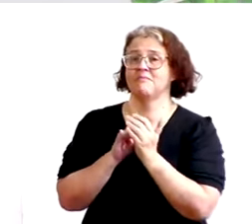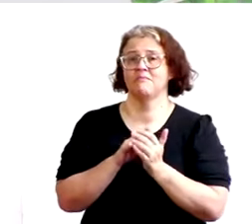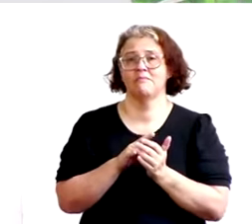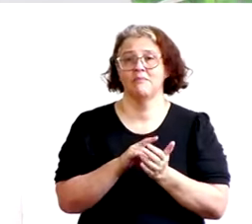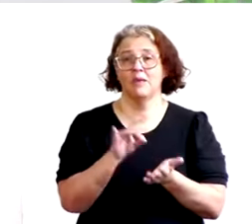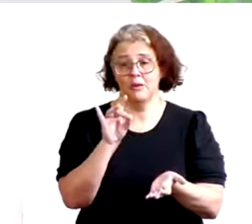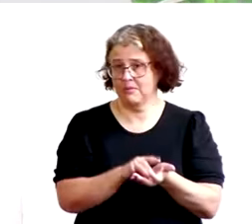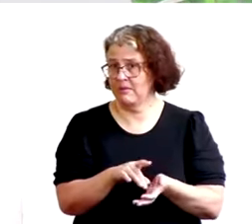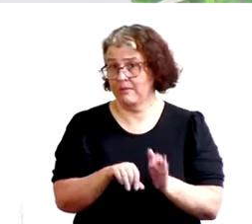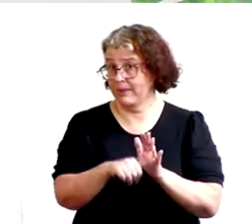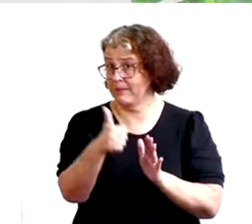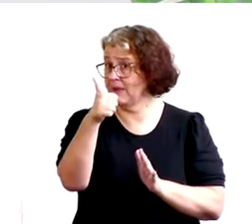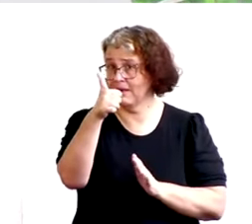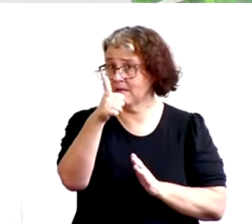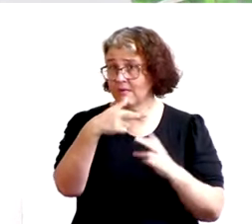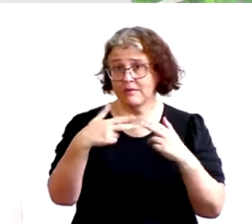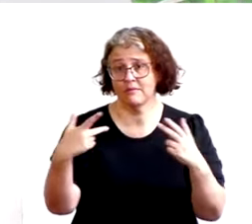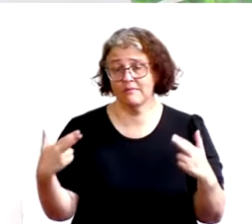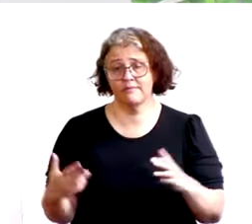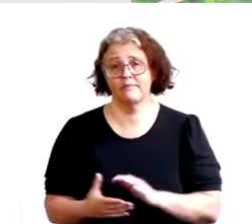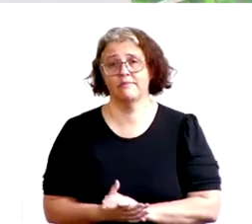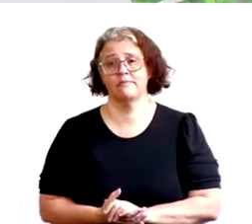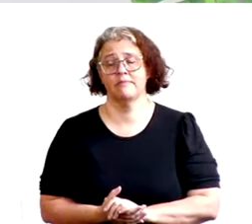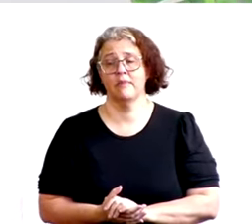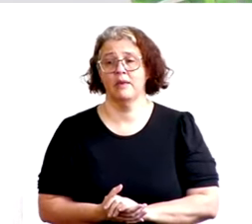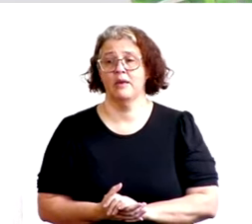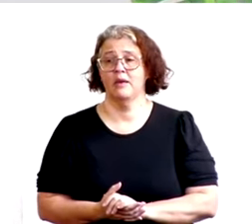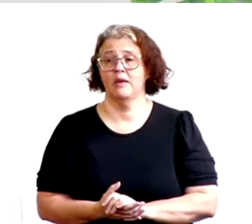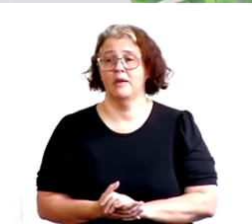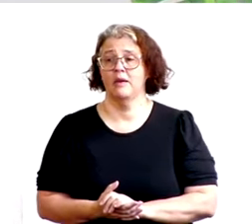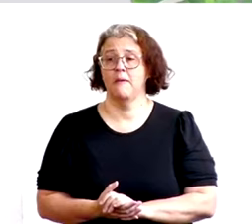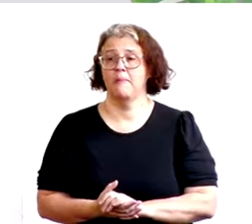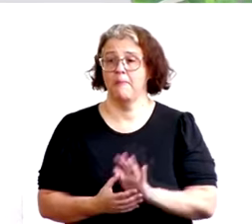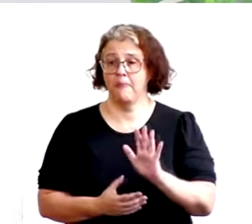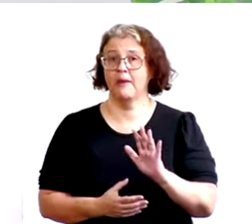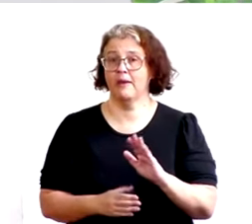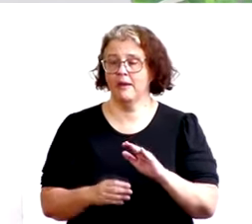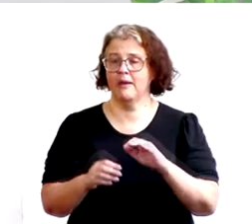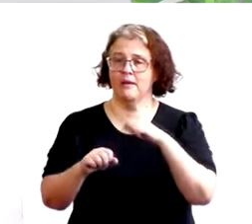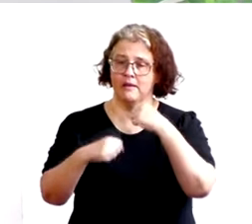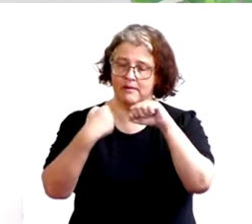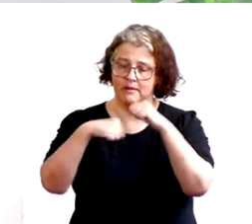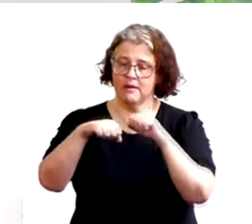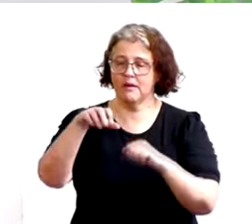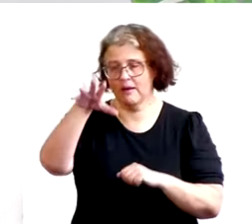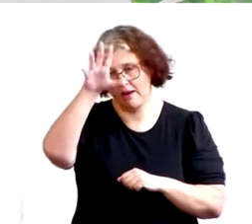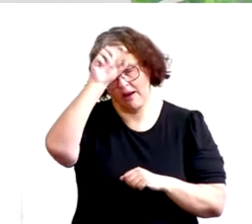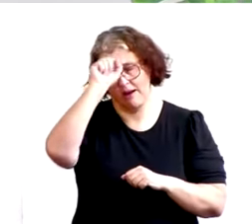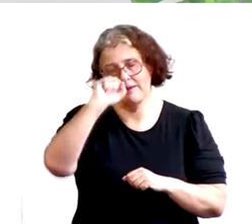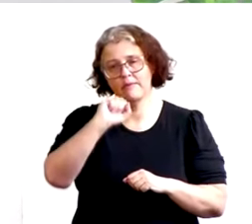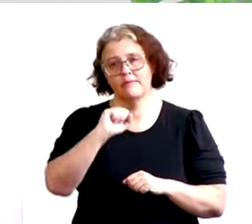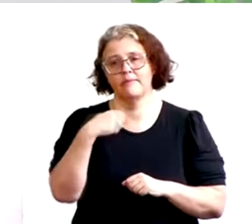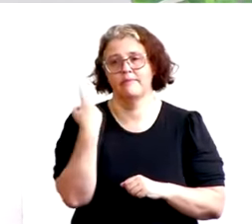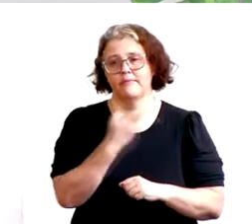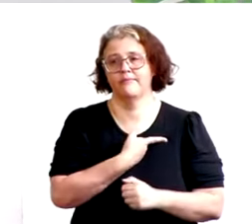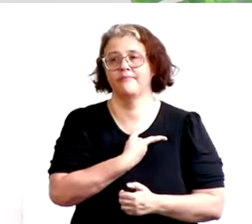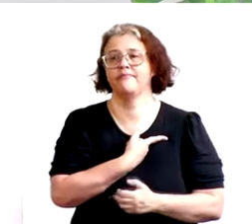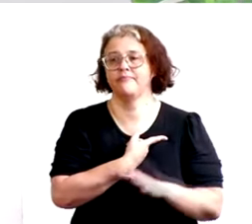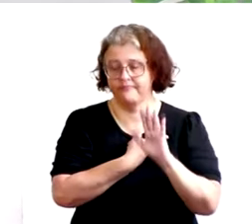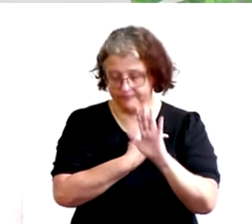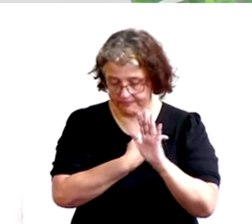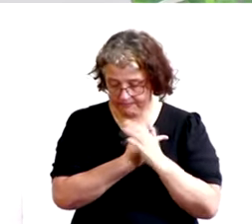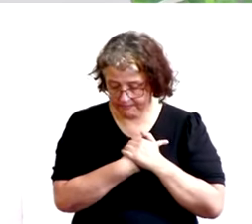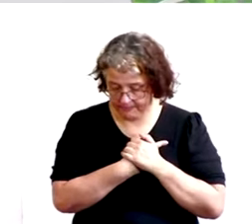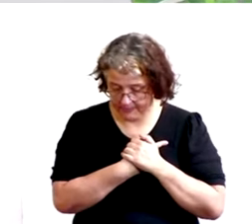é o primeiro passo daquilo que o Salmo quer nos ensinar nesta manhã precisamos nos mover